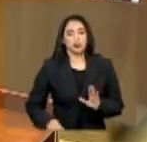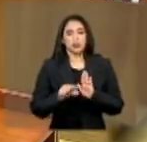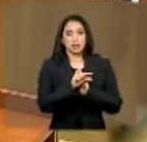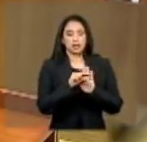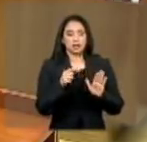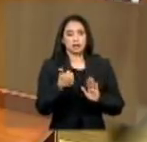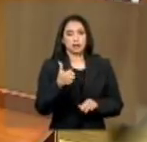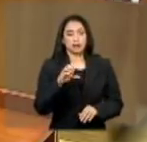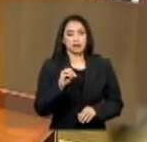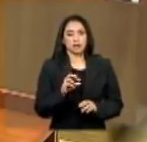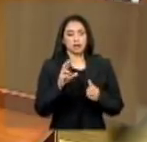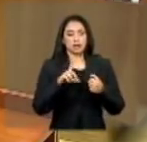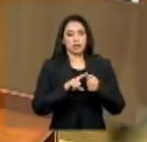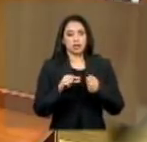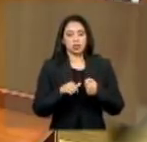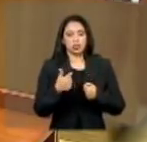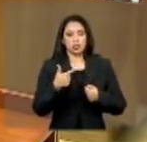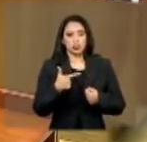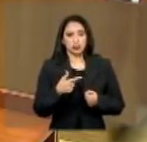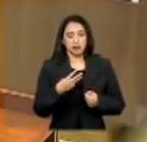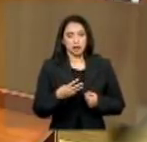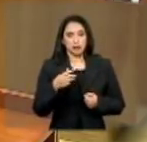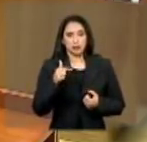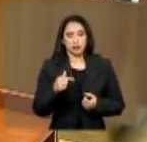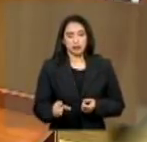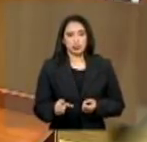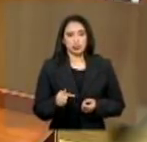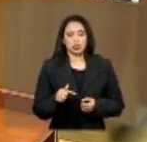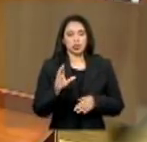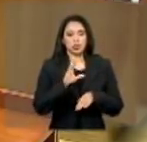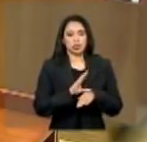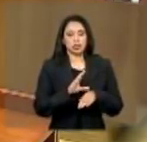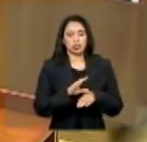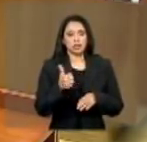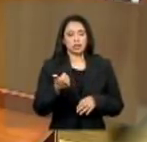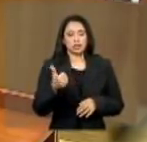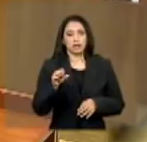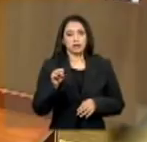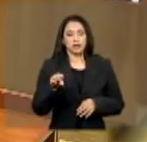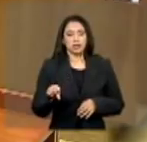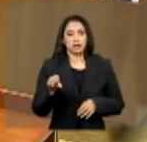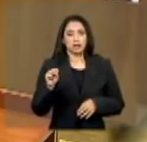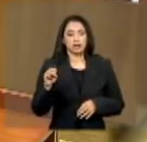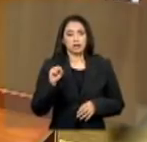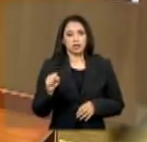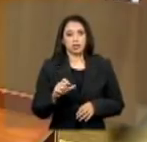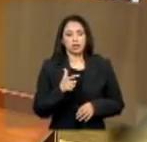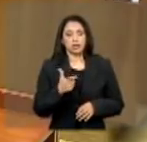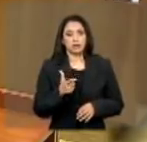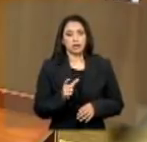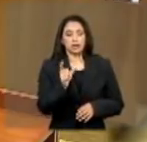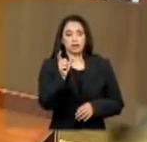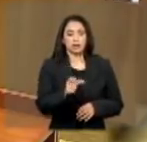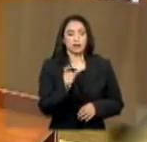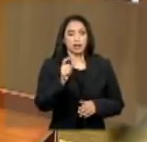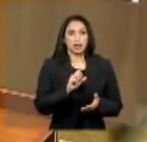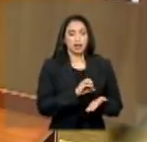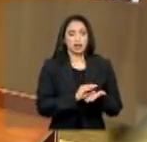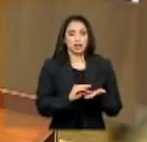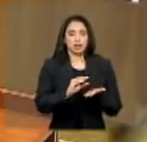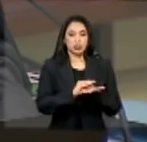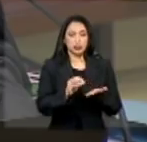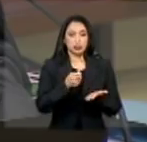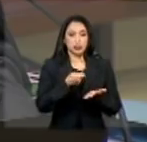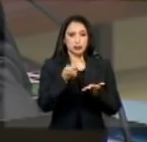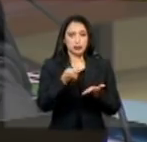37 da constituição federal de 88 não gera direito subjetivo à indenização deve